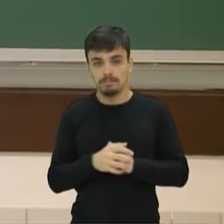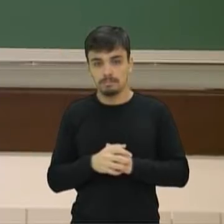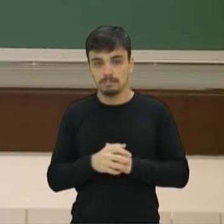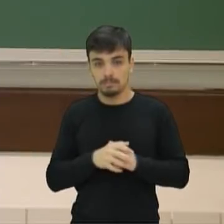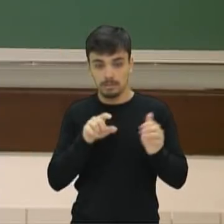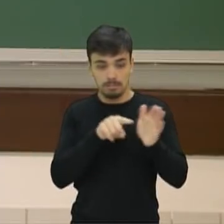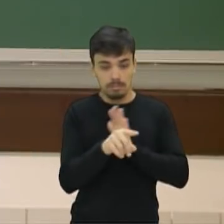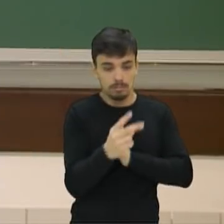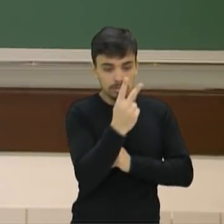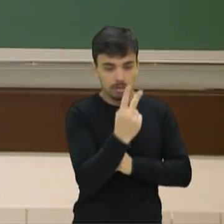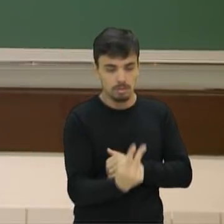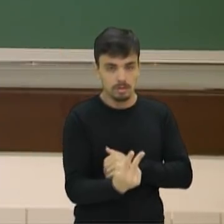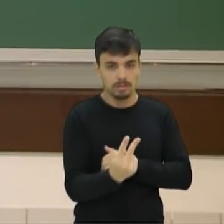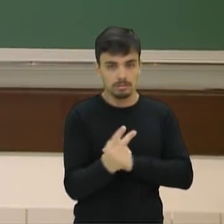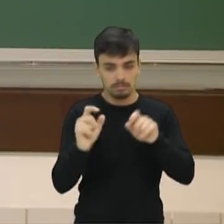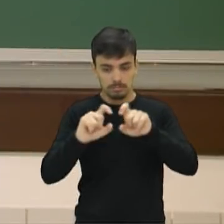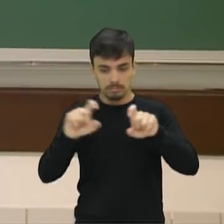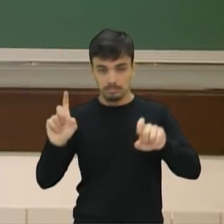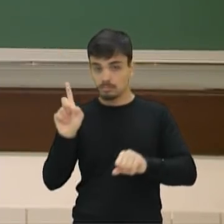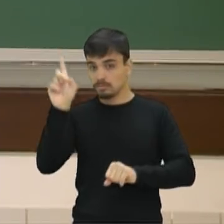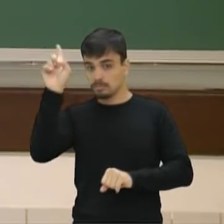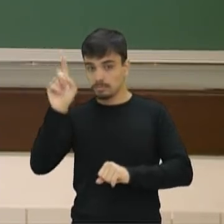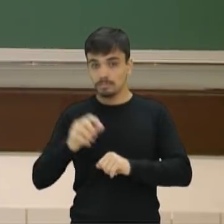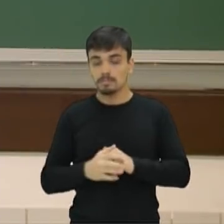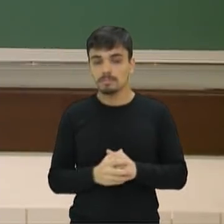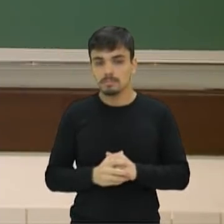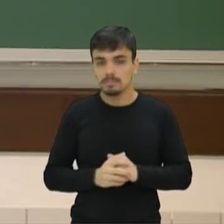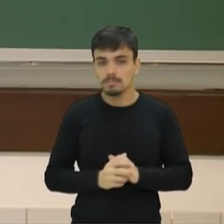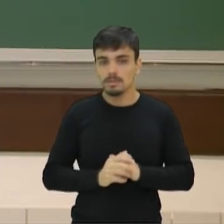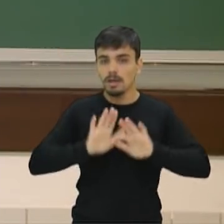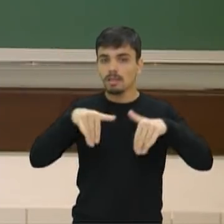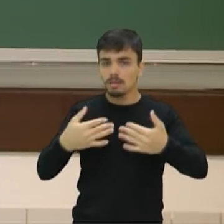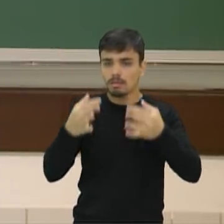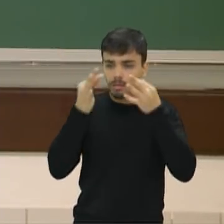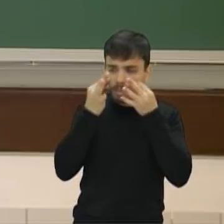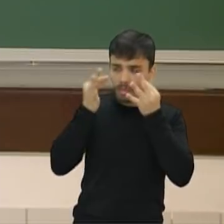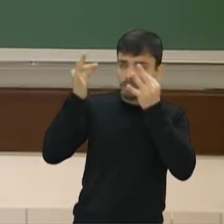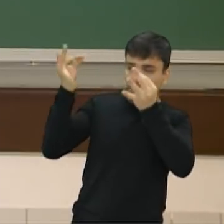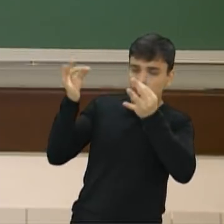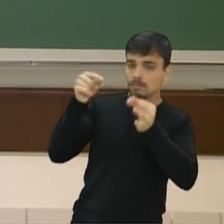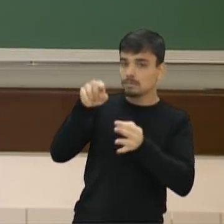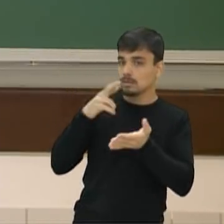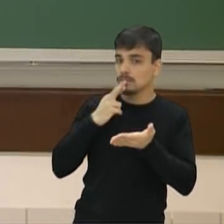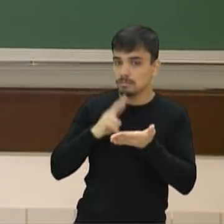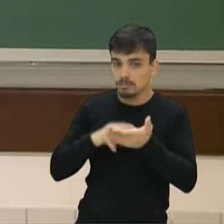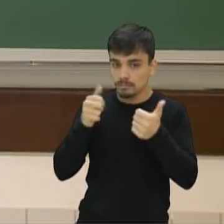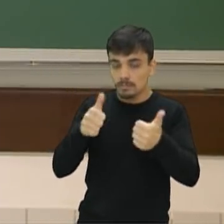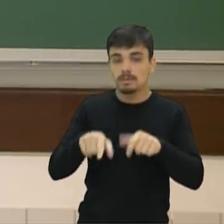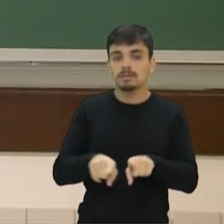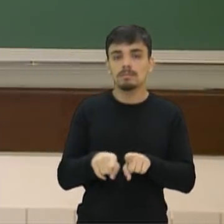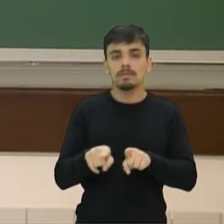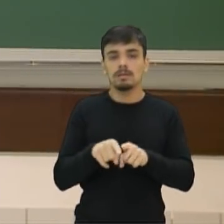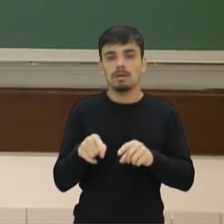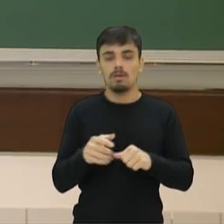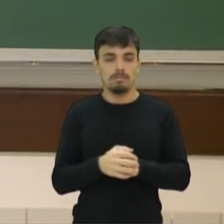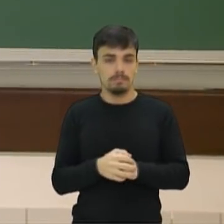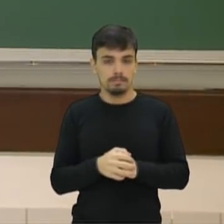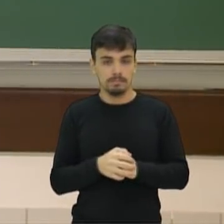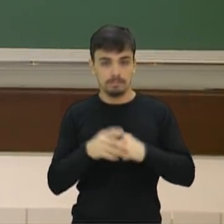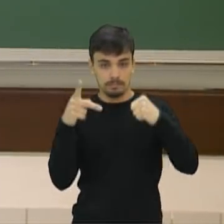number 2. How old is she? Então, presta atenção para você responder. O